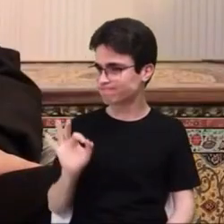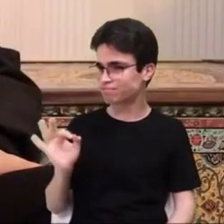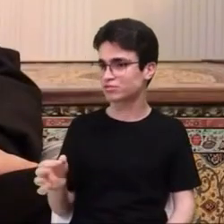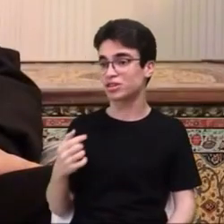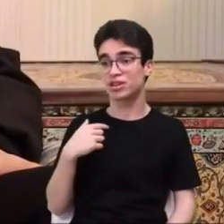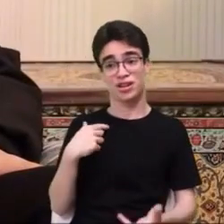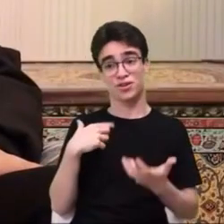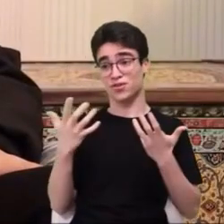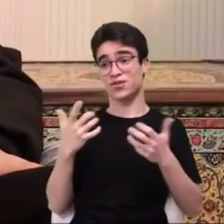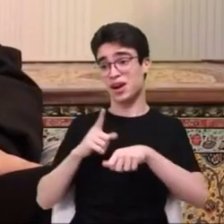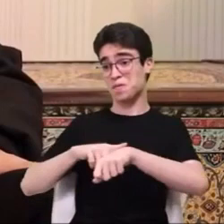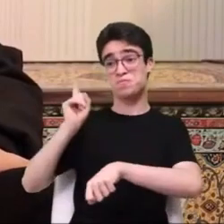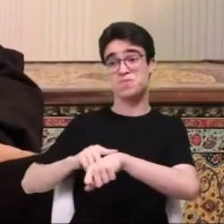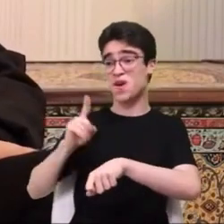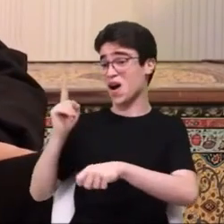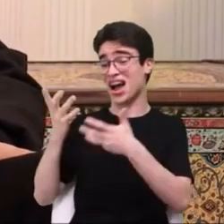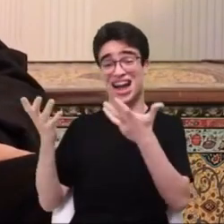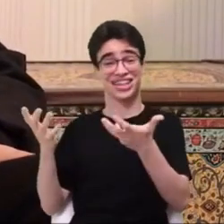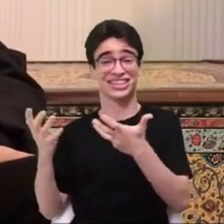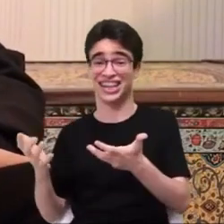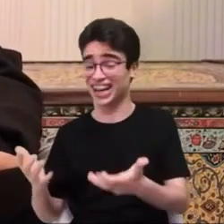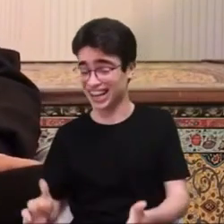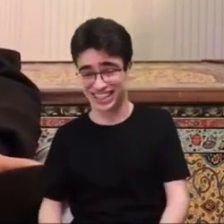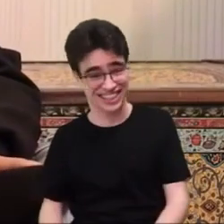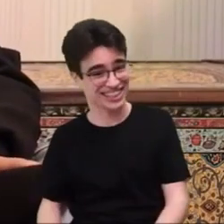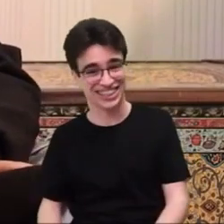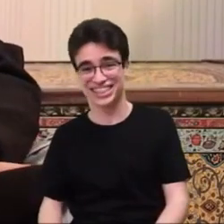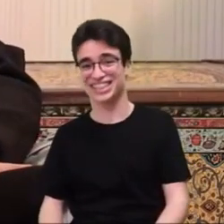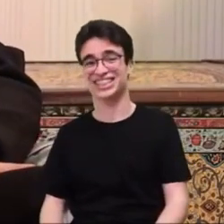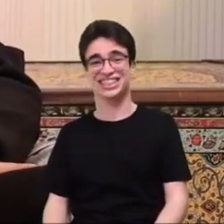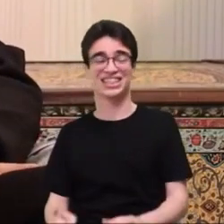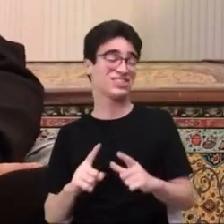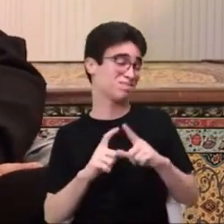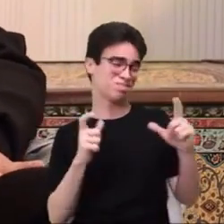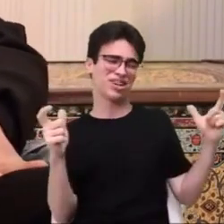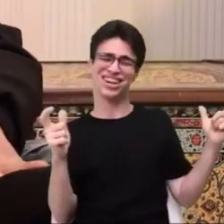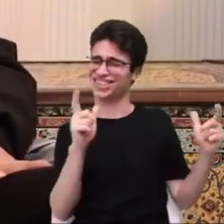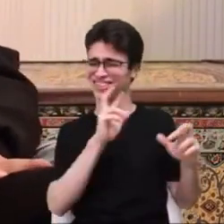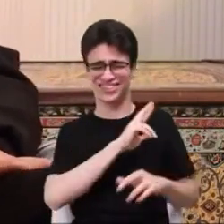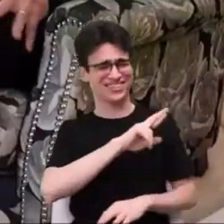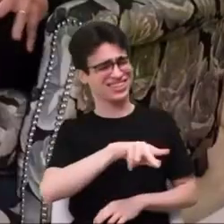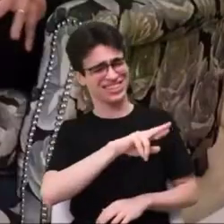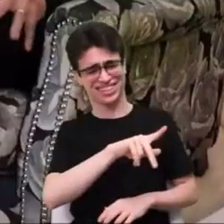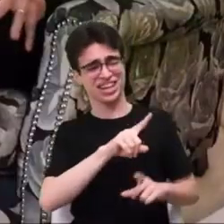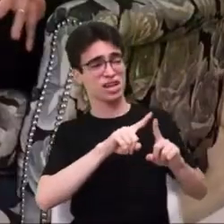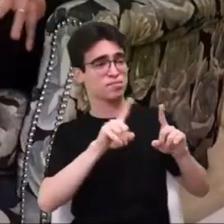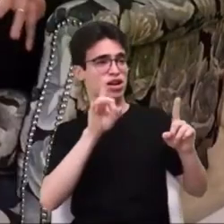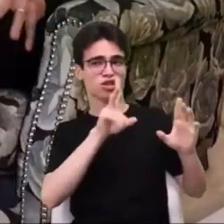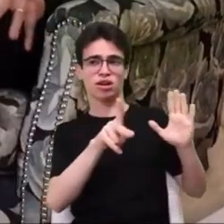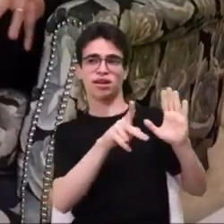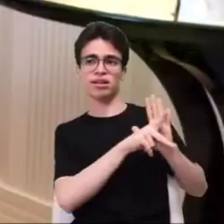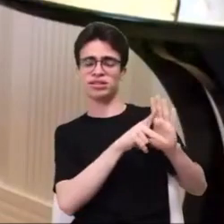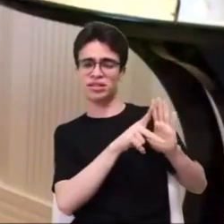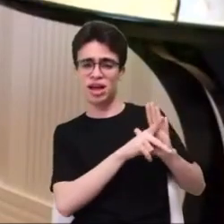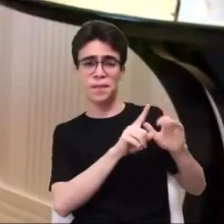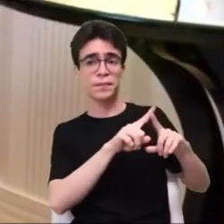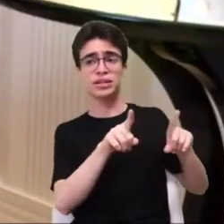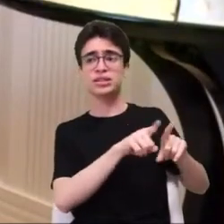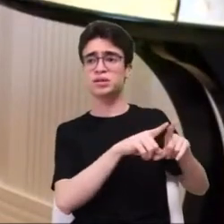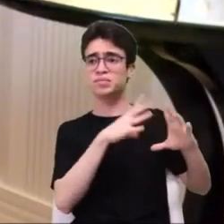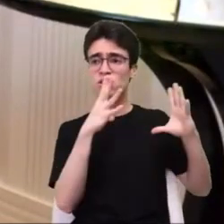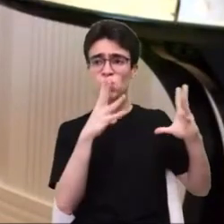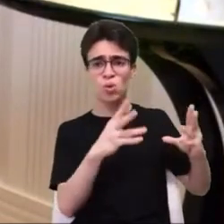gostaria que fosse instantâneo. Mas na maioria das vezes não eu é. Gostaria. E isso não só nessa questão, em todas